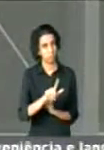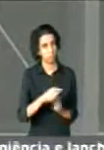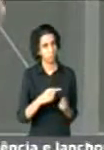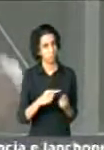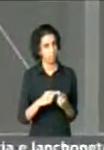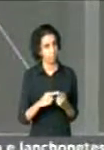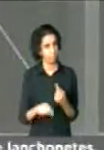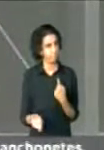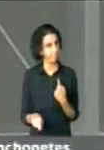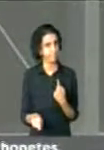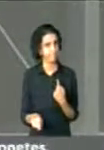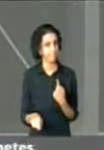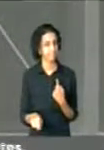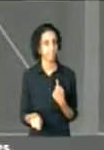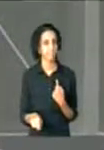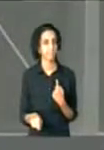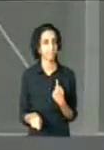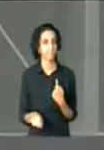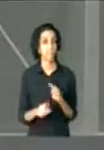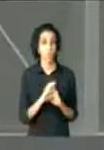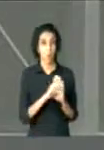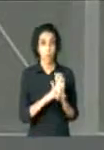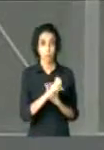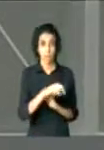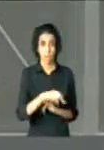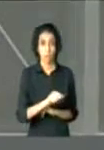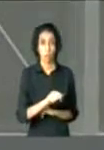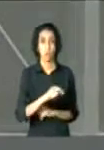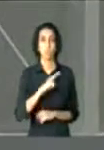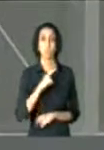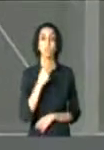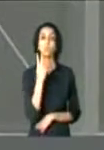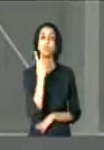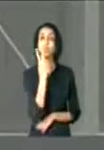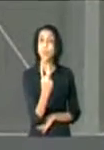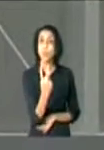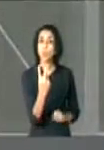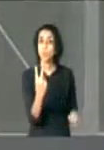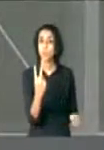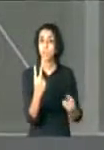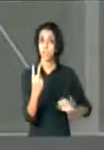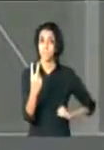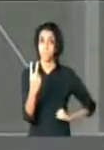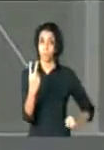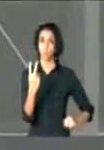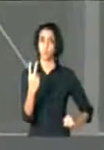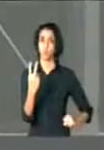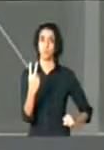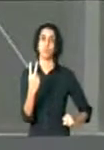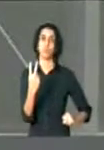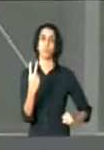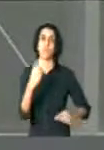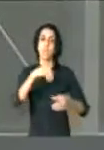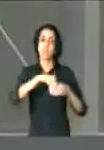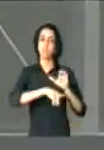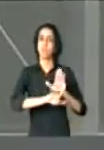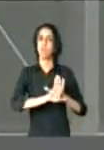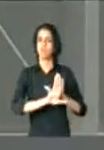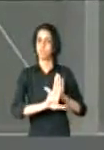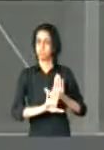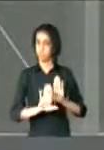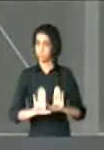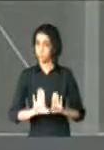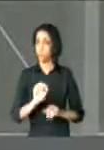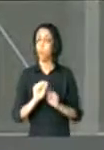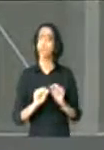O Código Penal prevê 2 hipóteses para o aborto legal. A primeira é